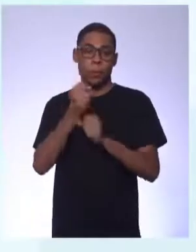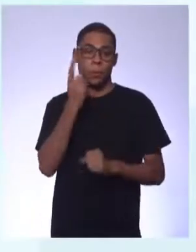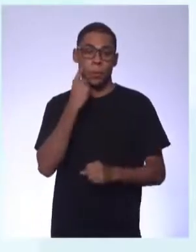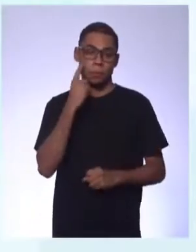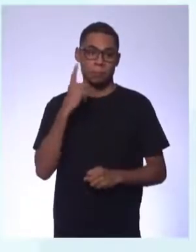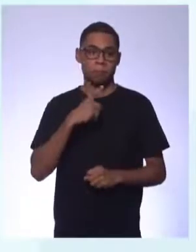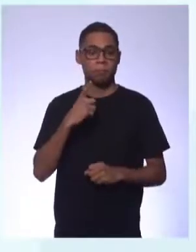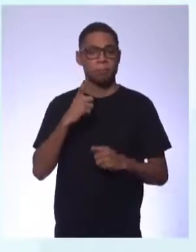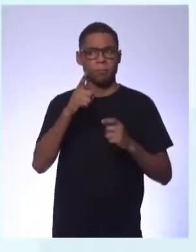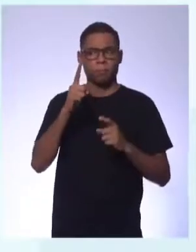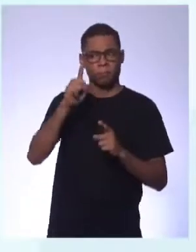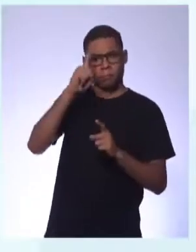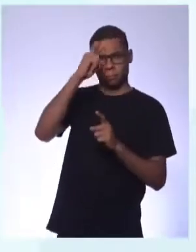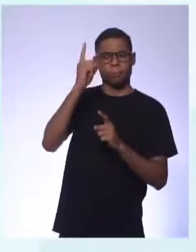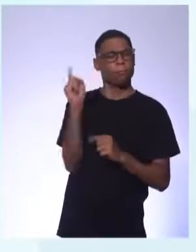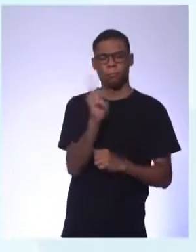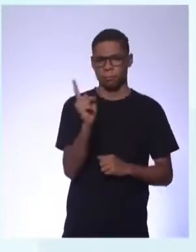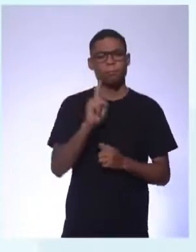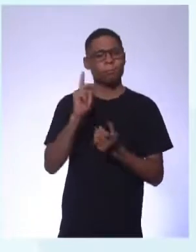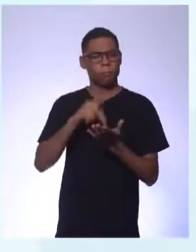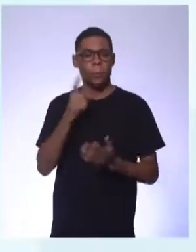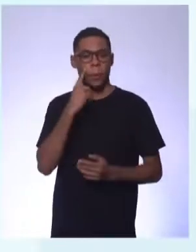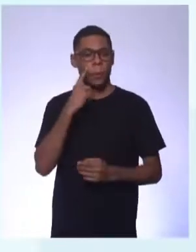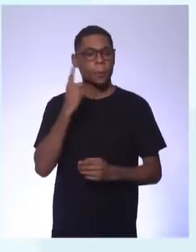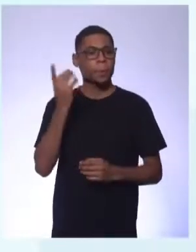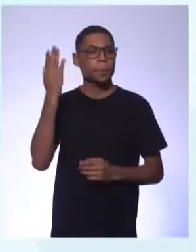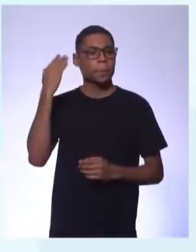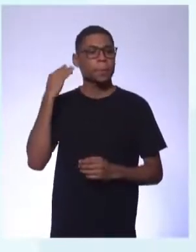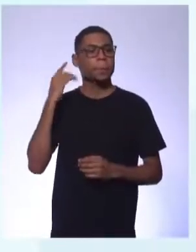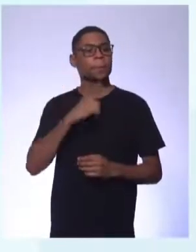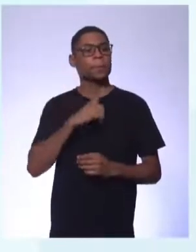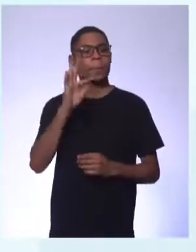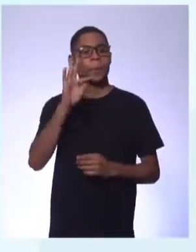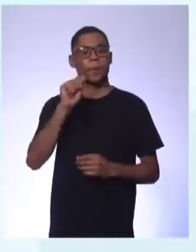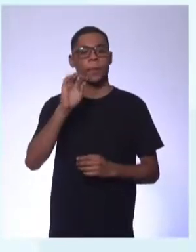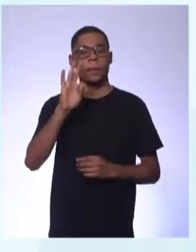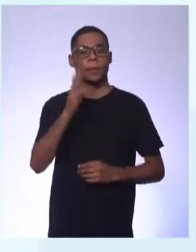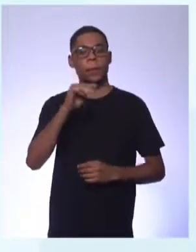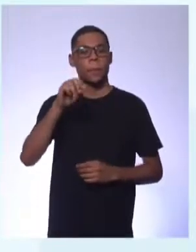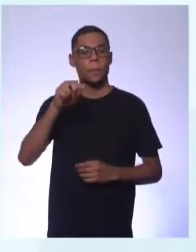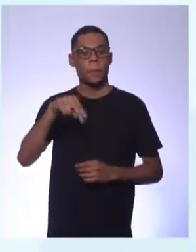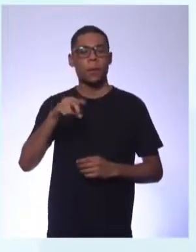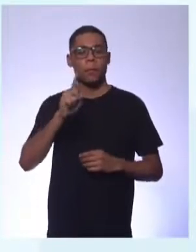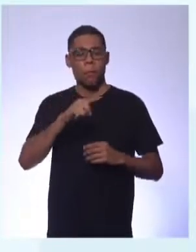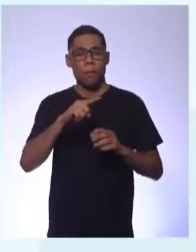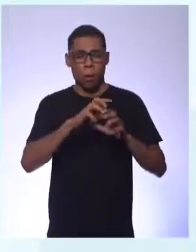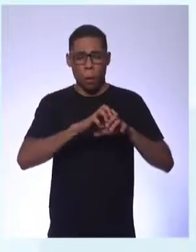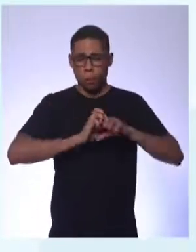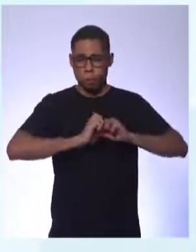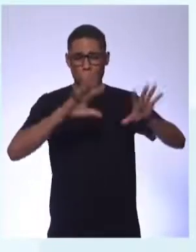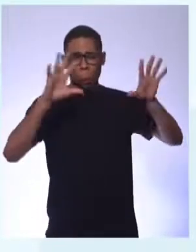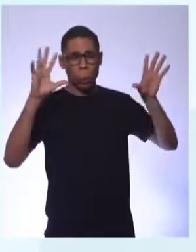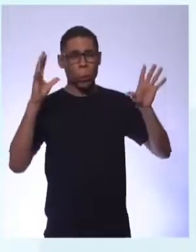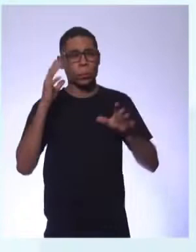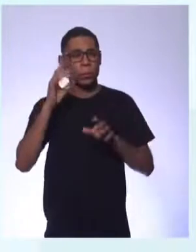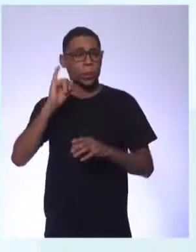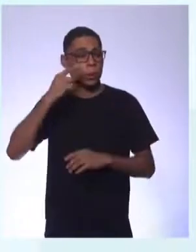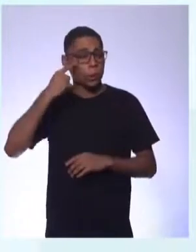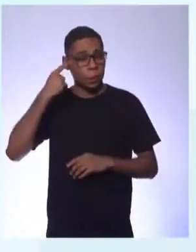questionar, olha só. Essa é uma réplica da Fat Man, é uma bomba que foi lançada em Nagasaki, no Japão, no dia 9 de agosto